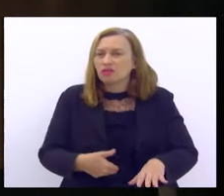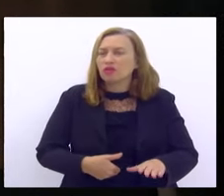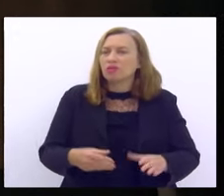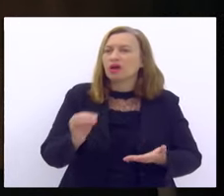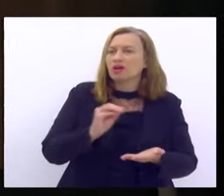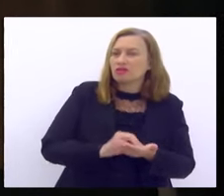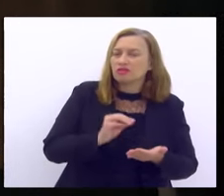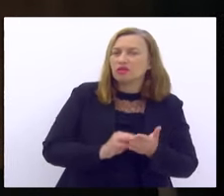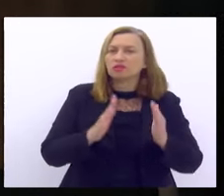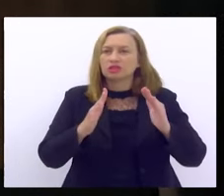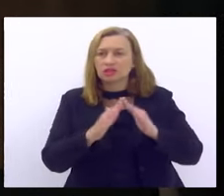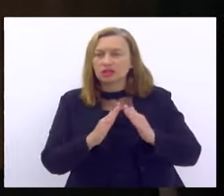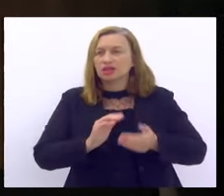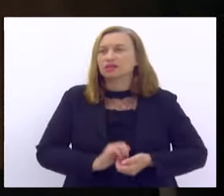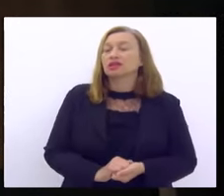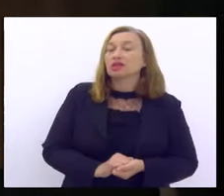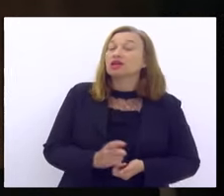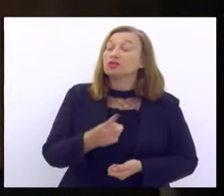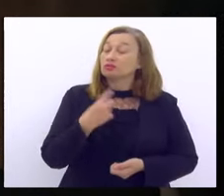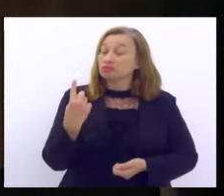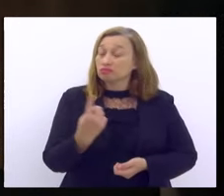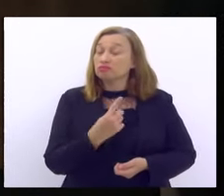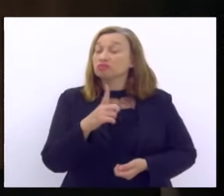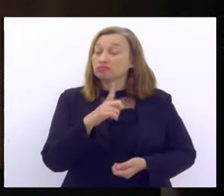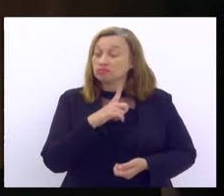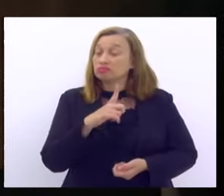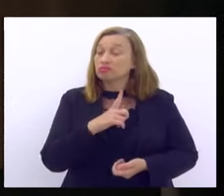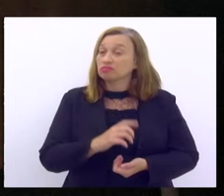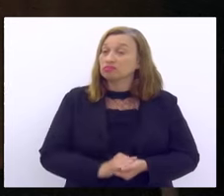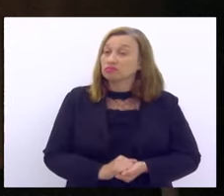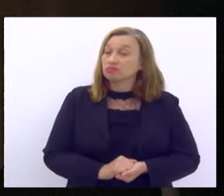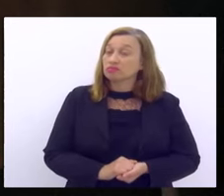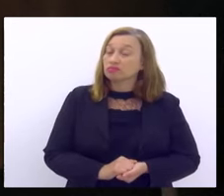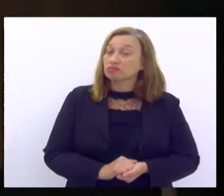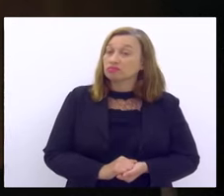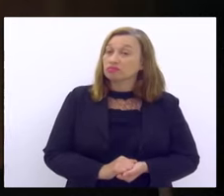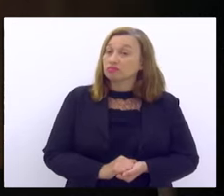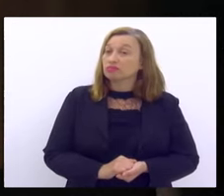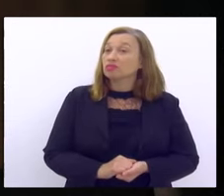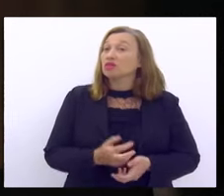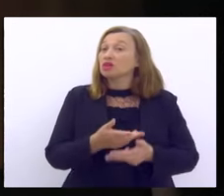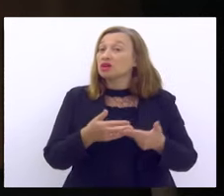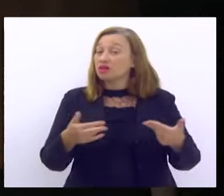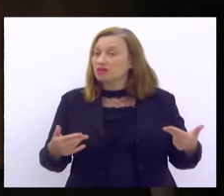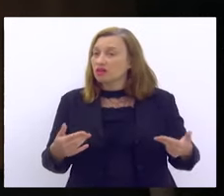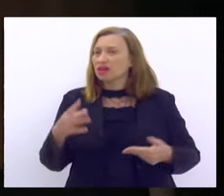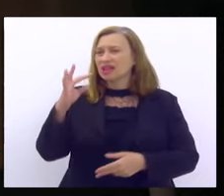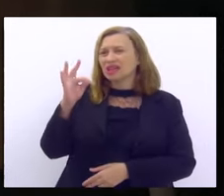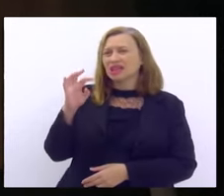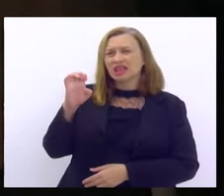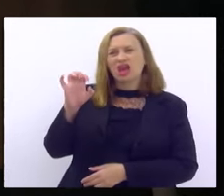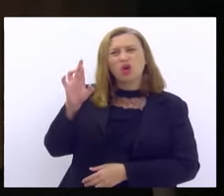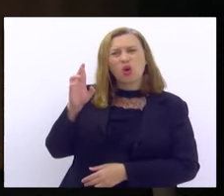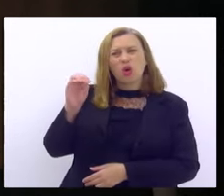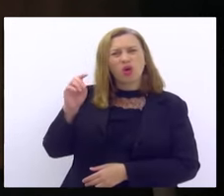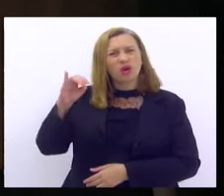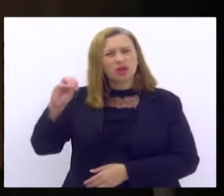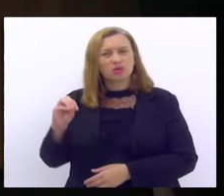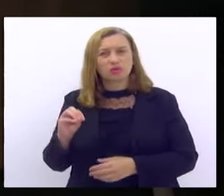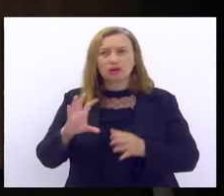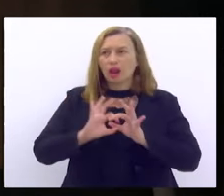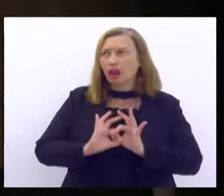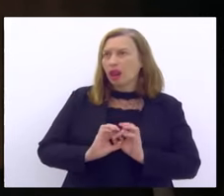moradia popular. E nós tivemos, em muitos desses teóricos da teologia da